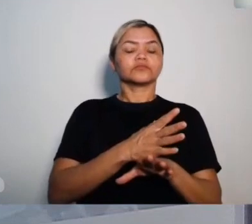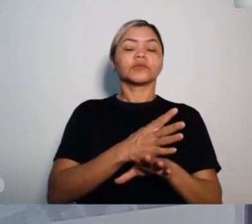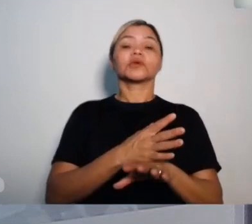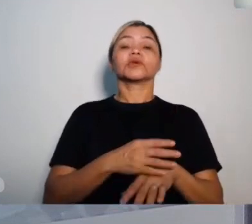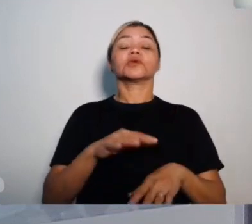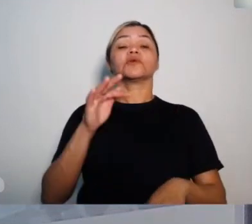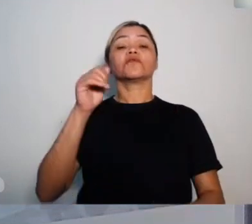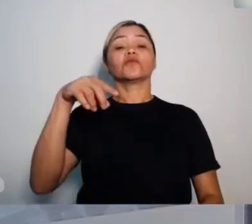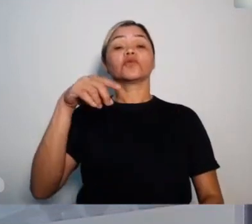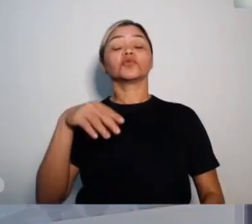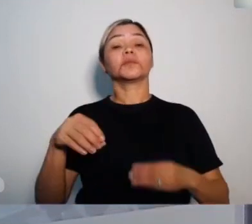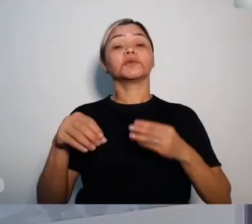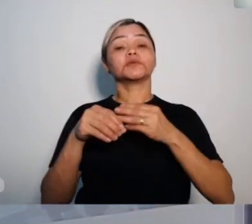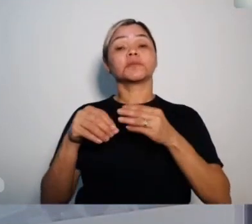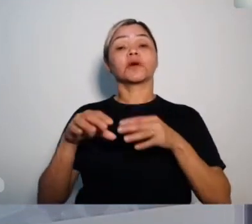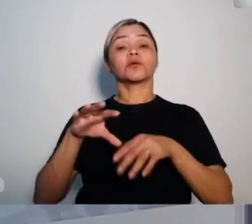Segurança,